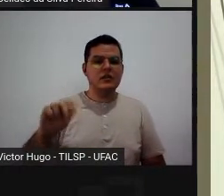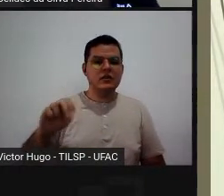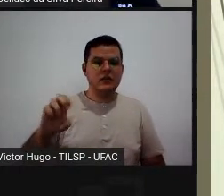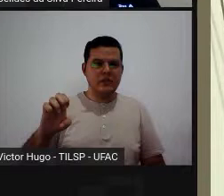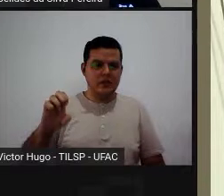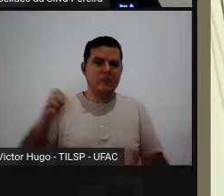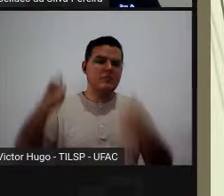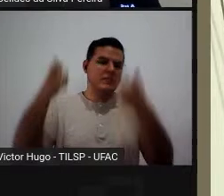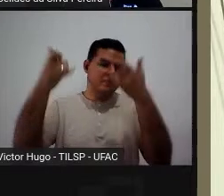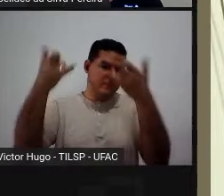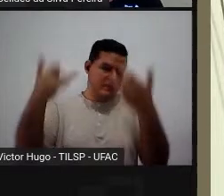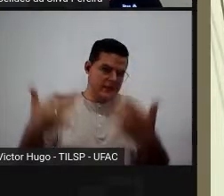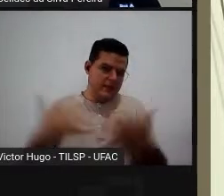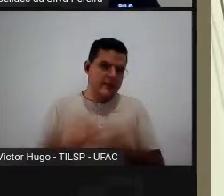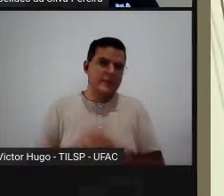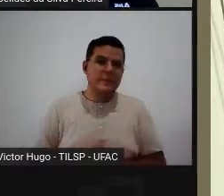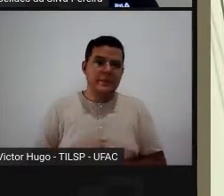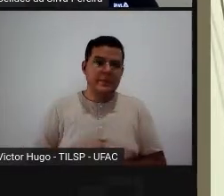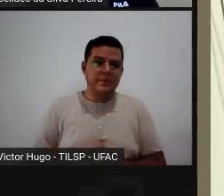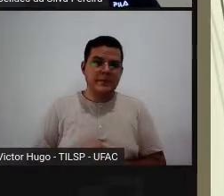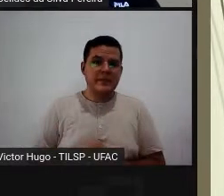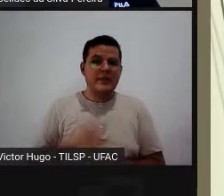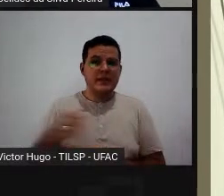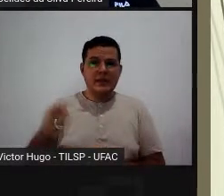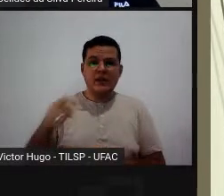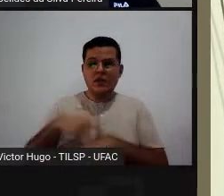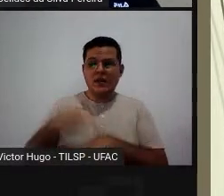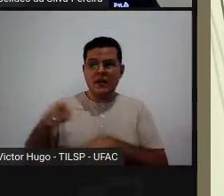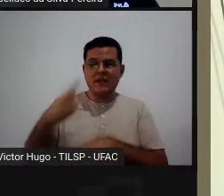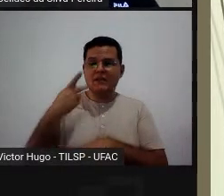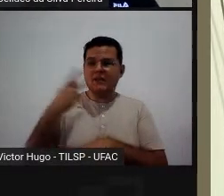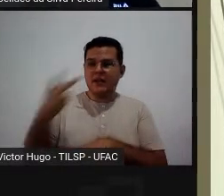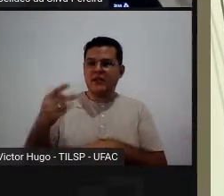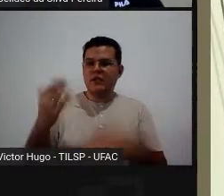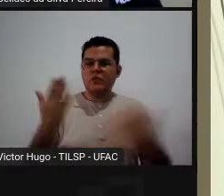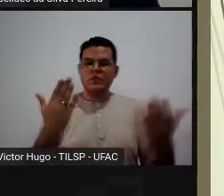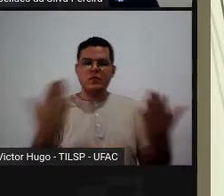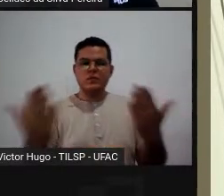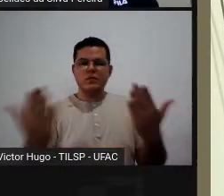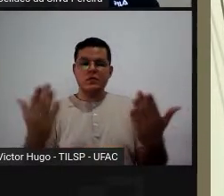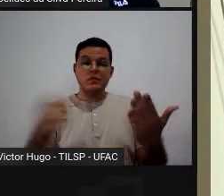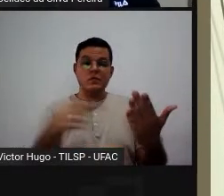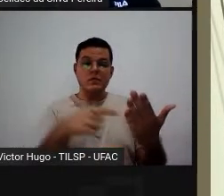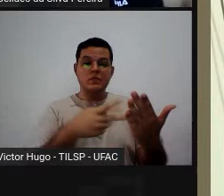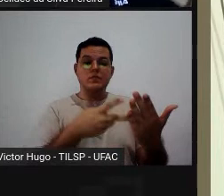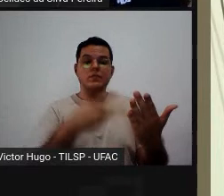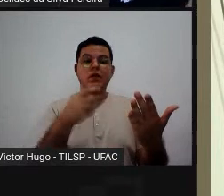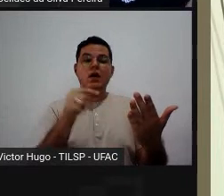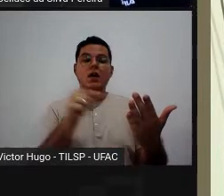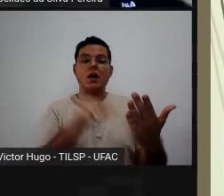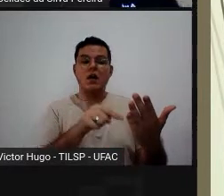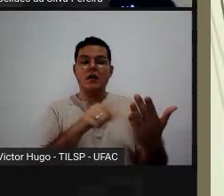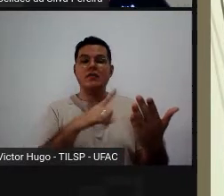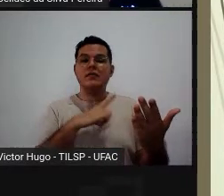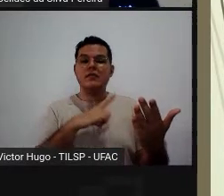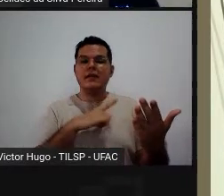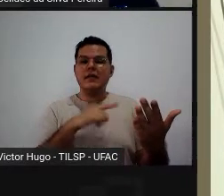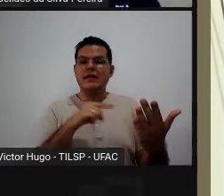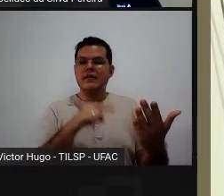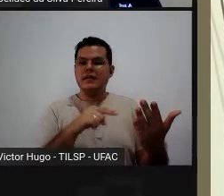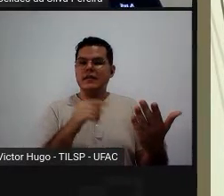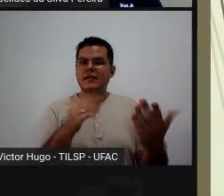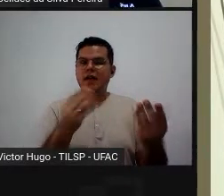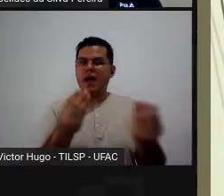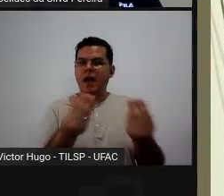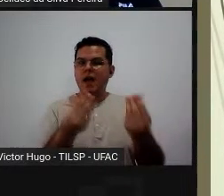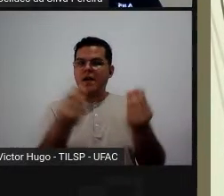observava o plano das décadas de 70 e 80 e eles ainda tinham resquícios de teorias anteriores.